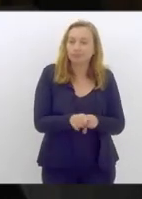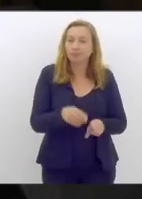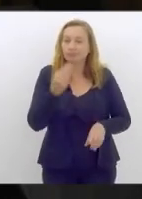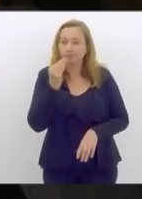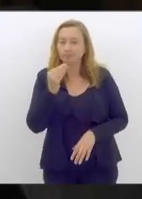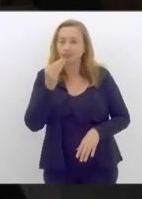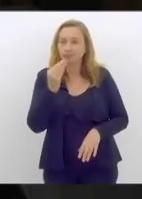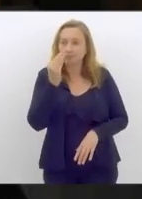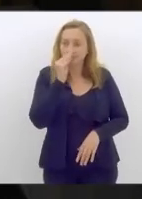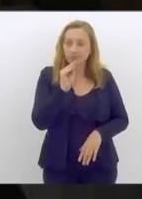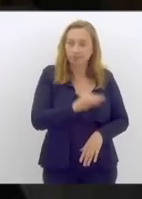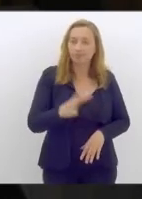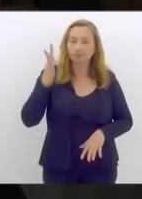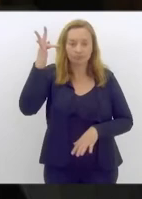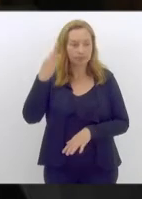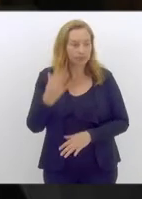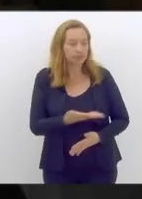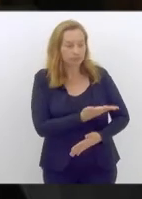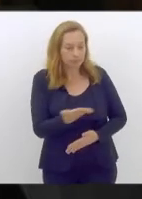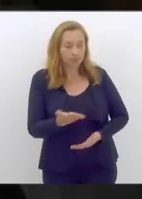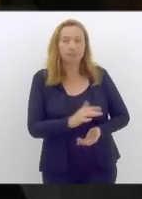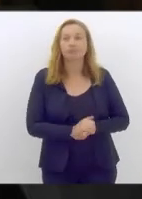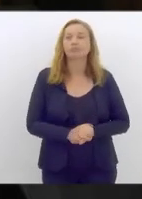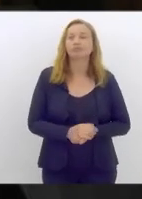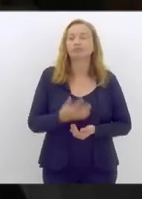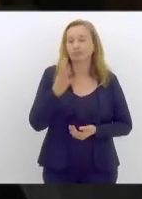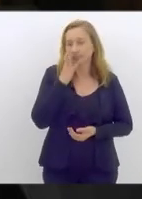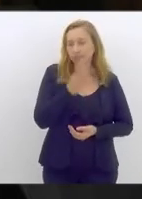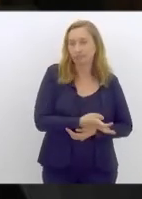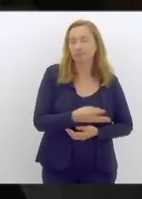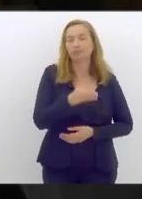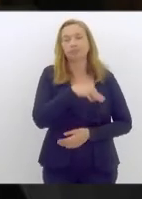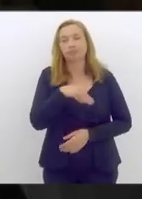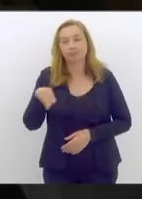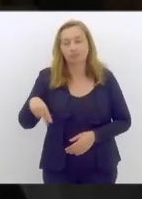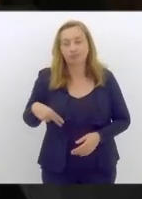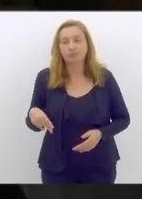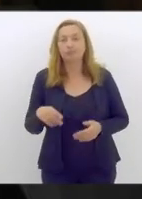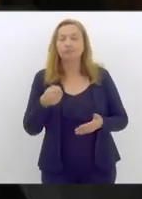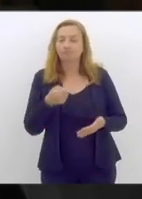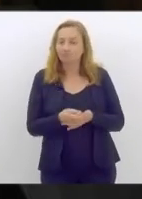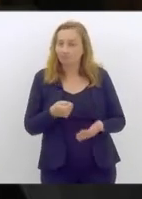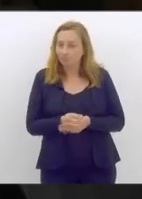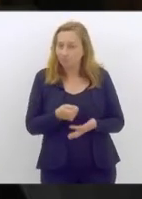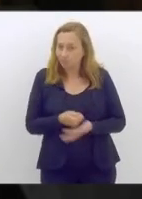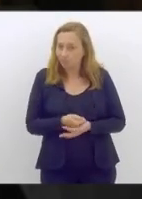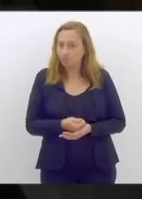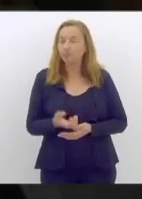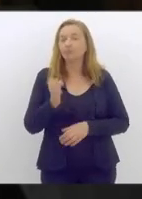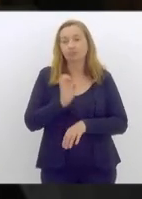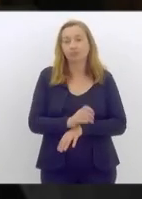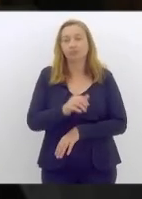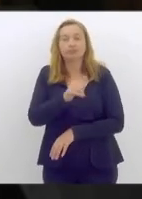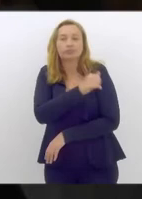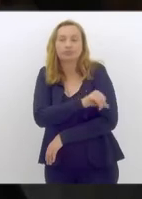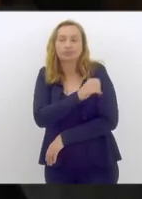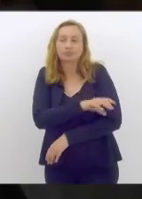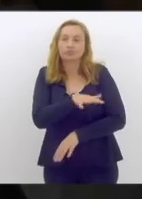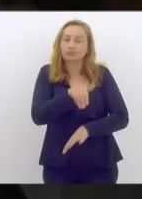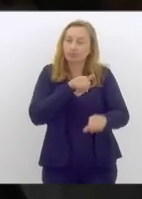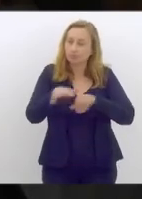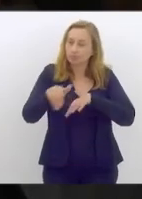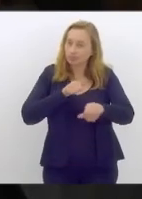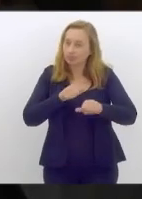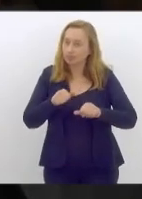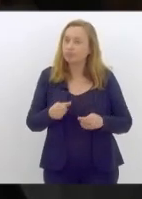expectativa de um futuro melhor a gente denunciou esse caso ao Ministério Público e cobrou que o Estado do Rio de Janeiro convocasse